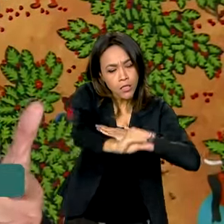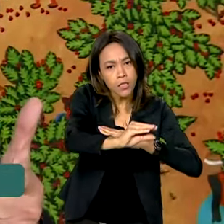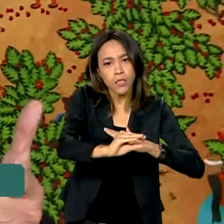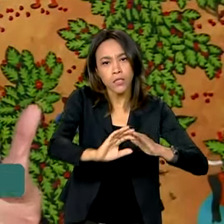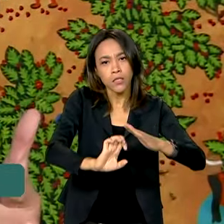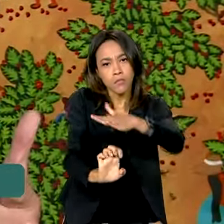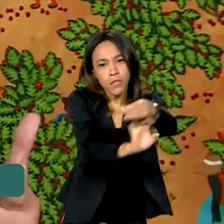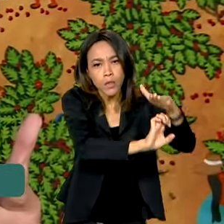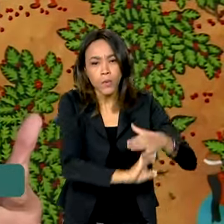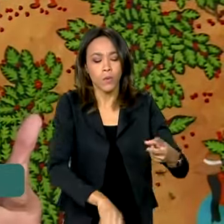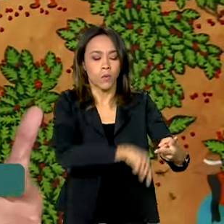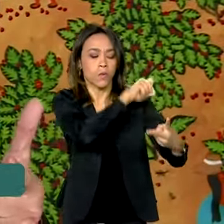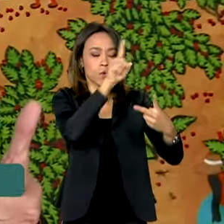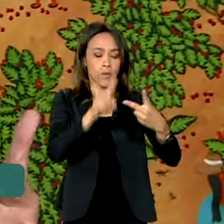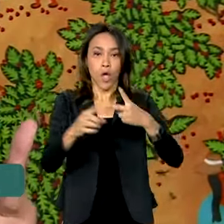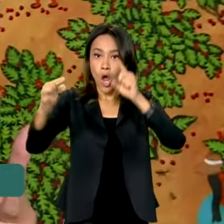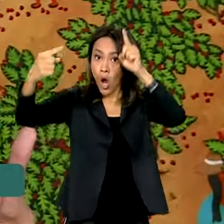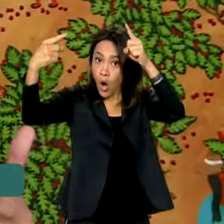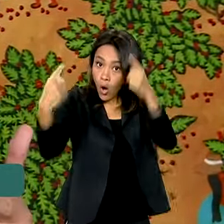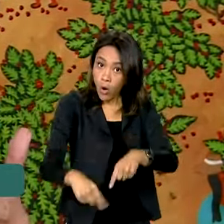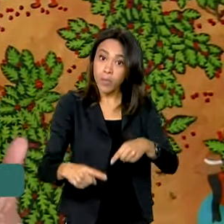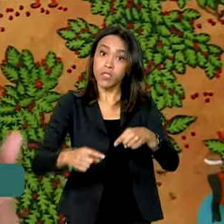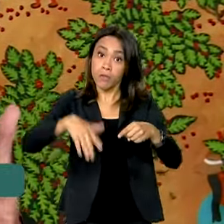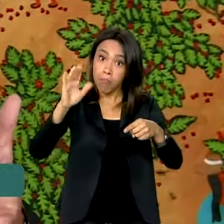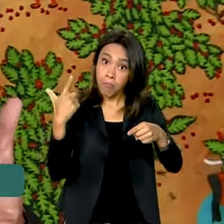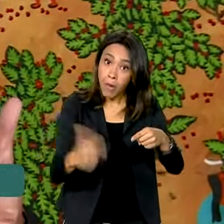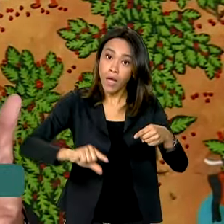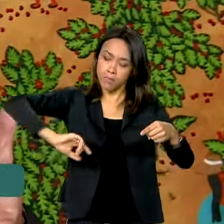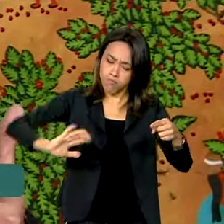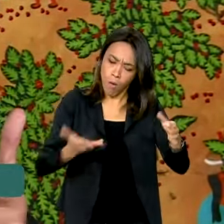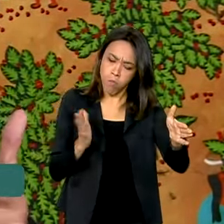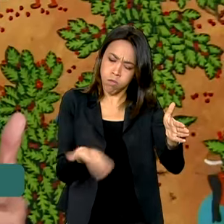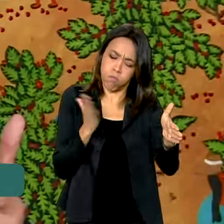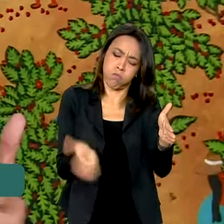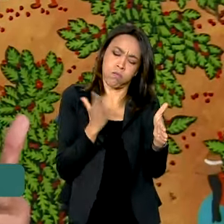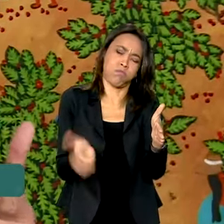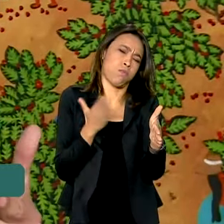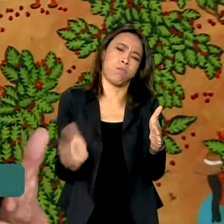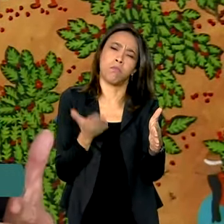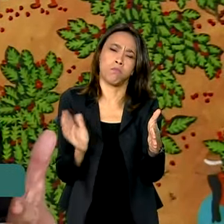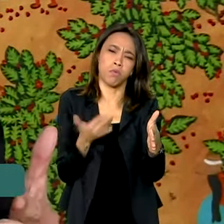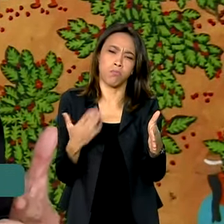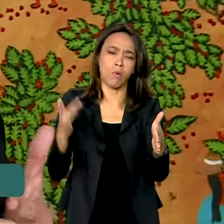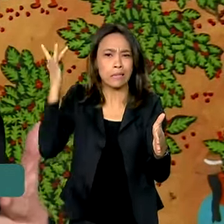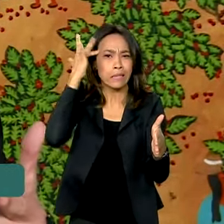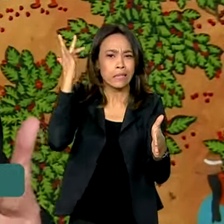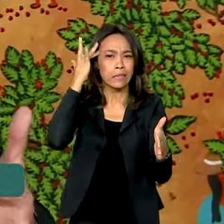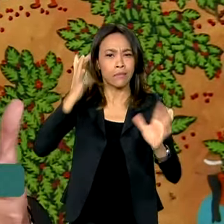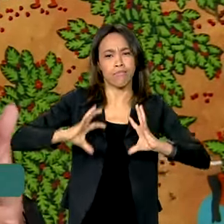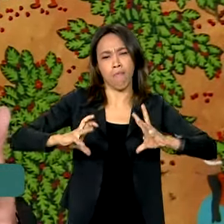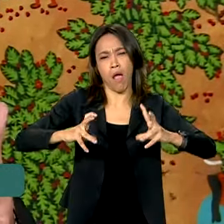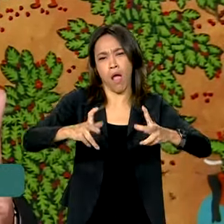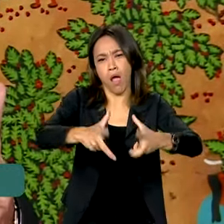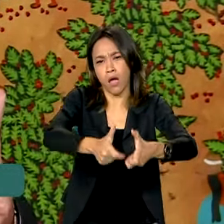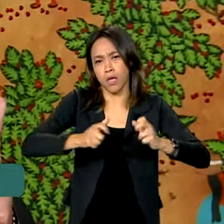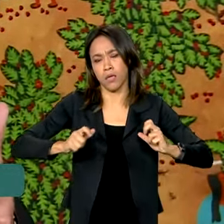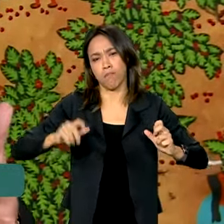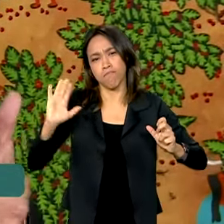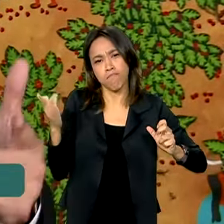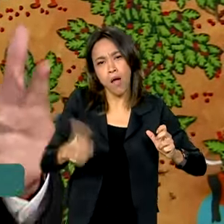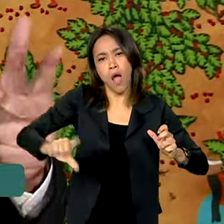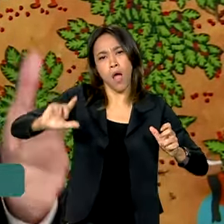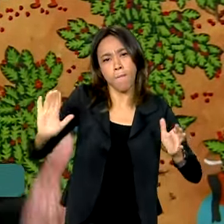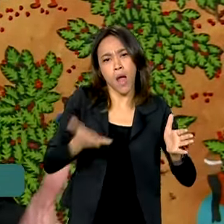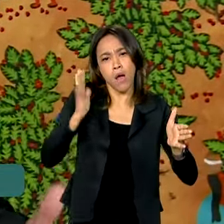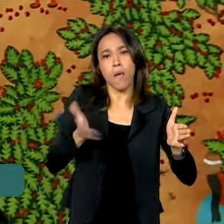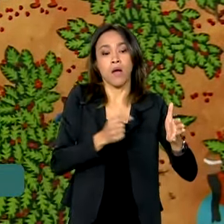é competitividade e produtividade. Faz crescer com máquinas mais modernas, ter mais